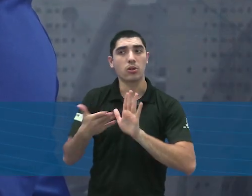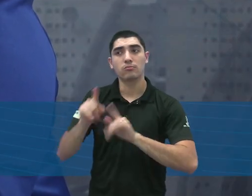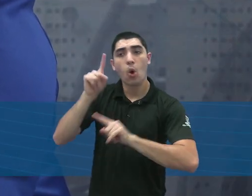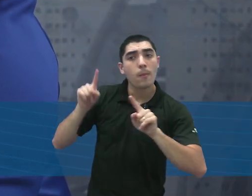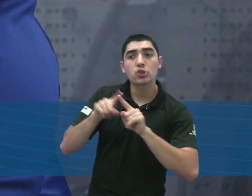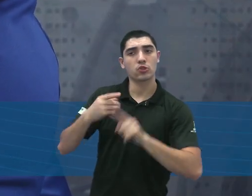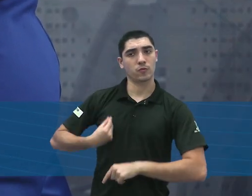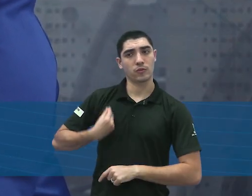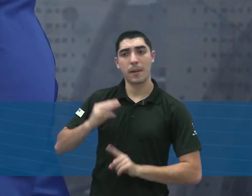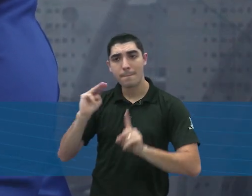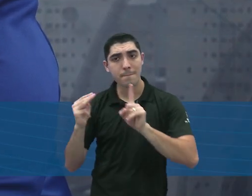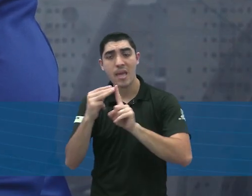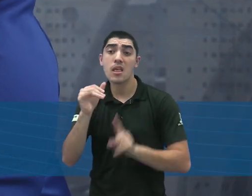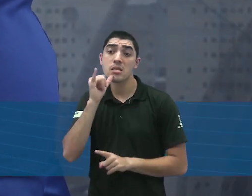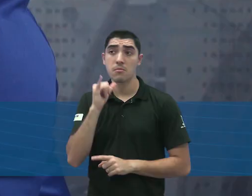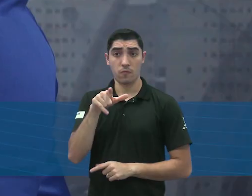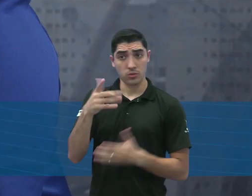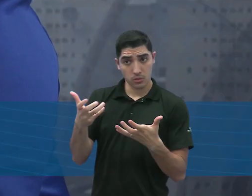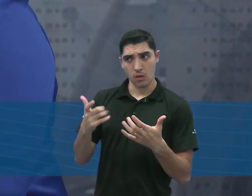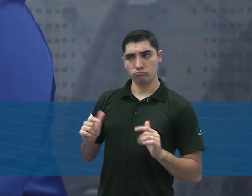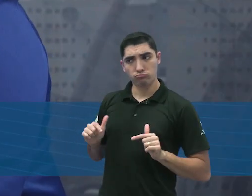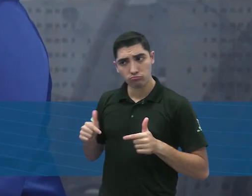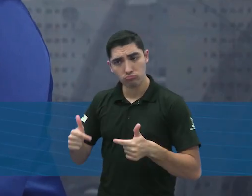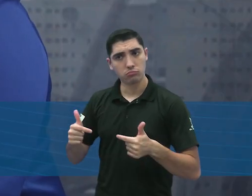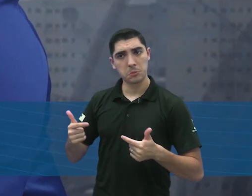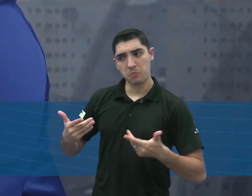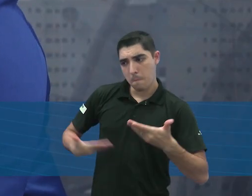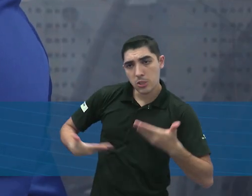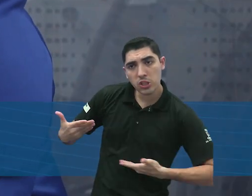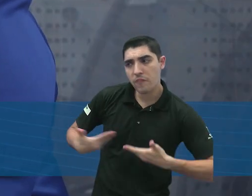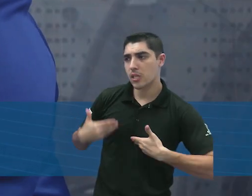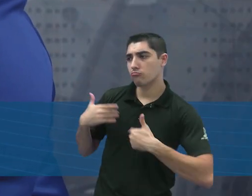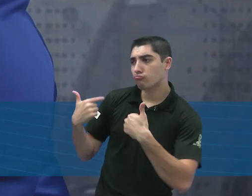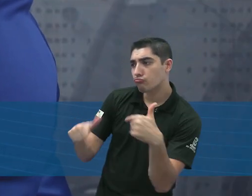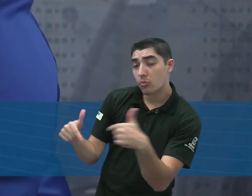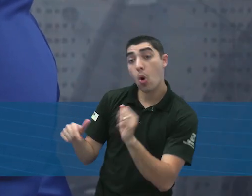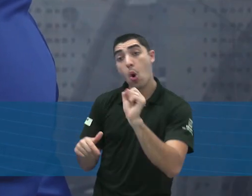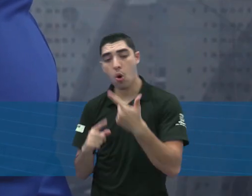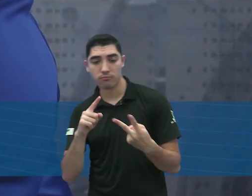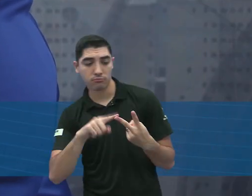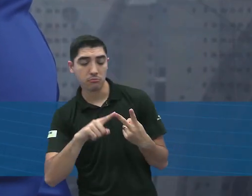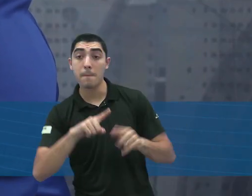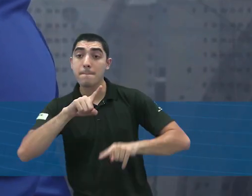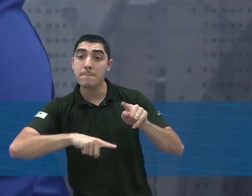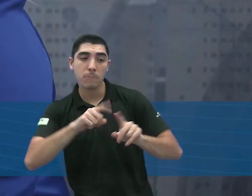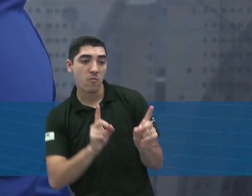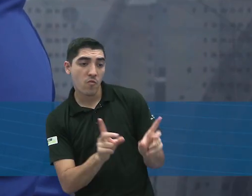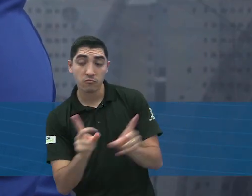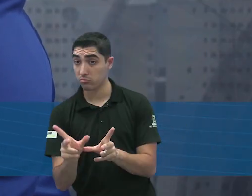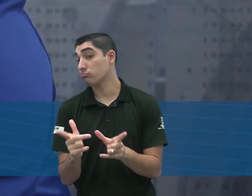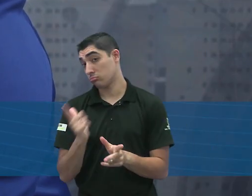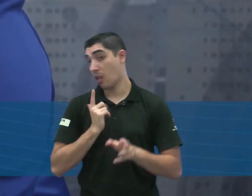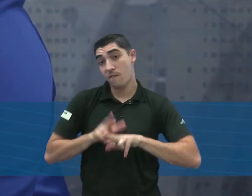fazer um serviço, é o servir, o outro é entregar um produto, né? Então, isso que a gente tem identificado e às vezes a